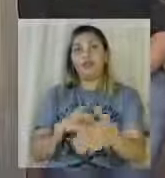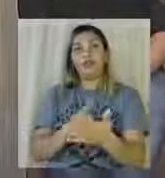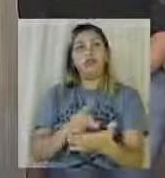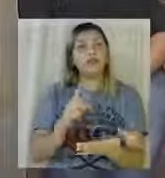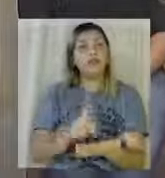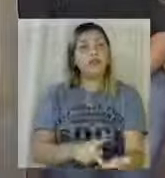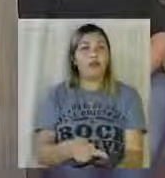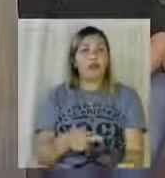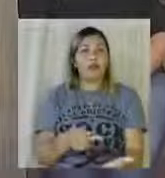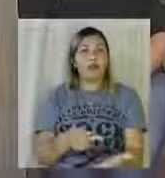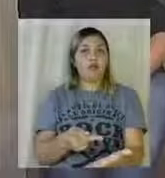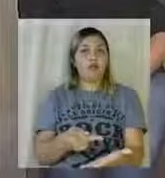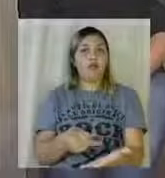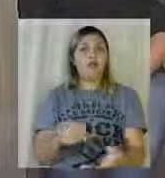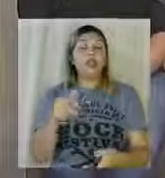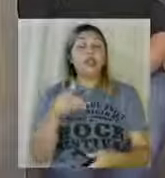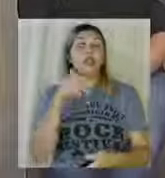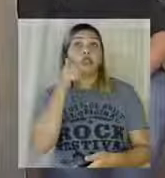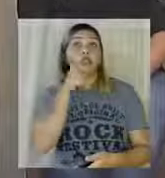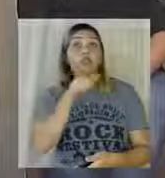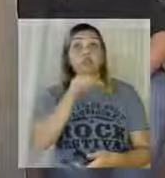mães que tenham filhos surdos